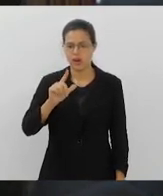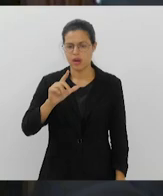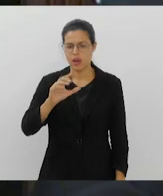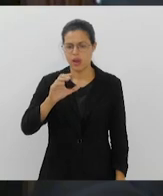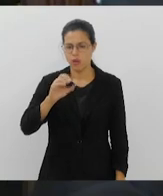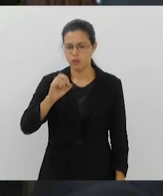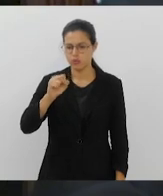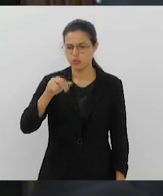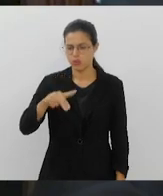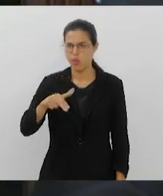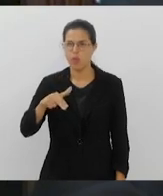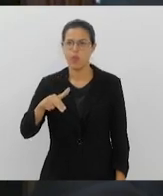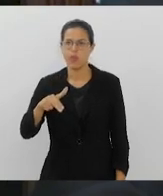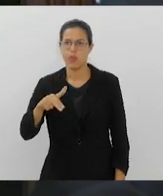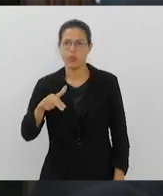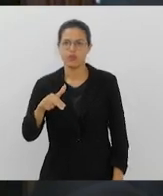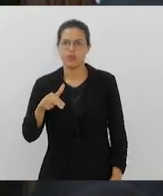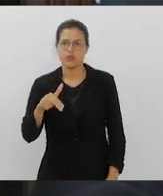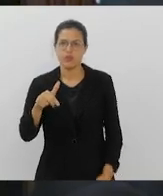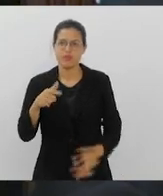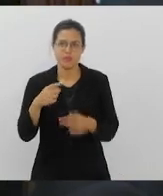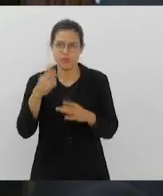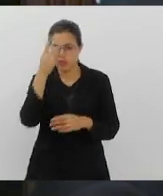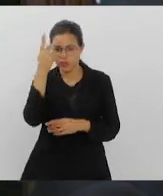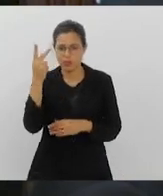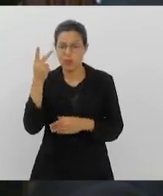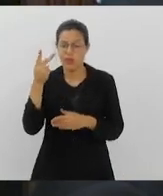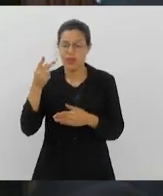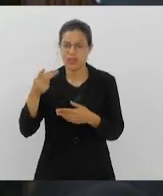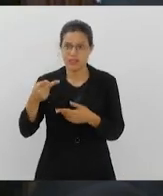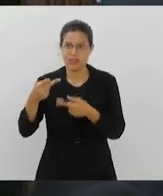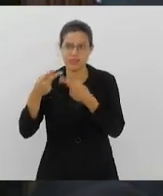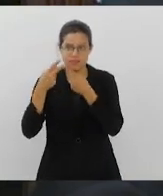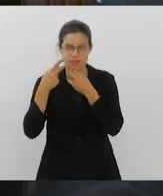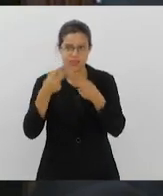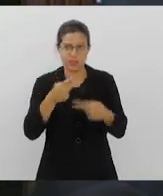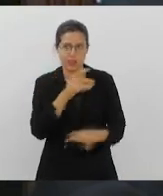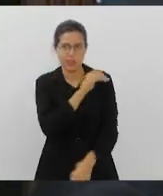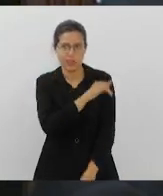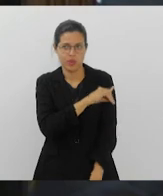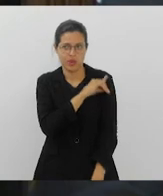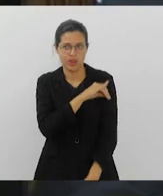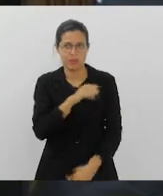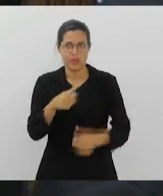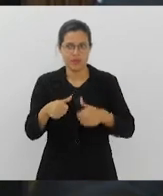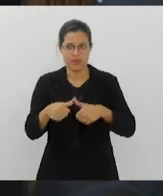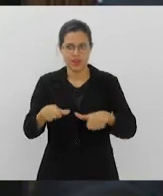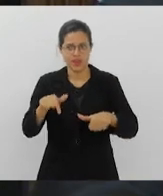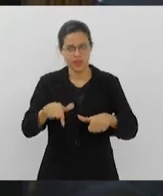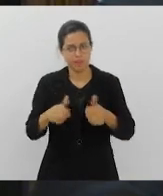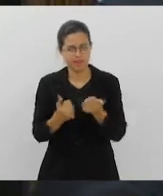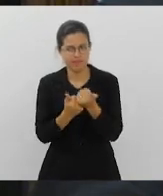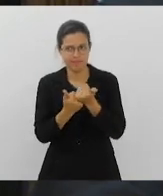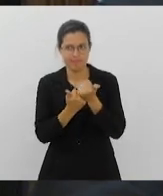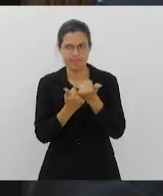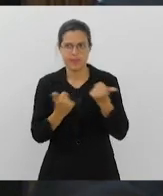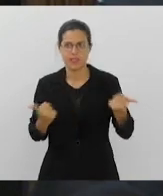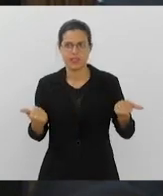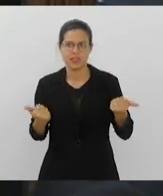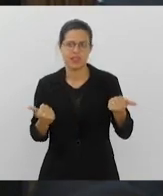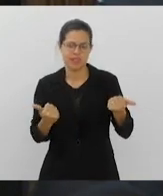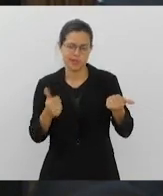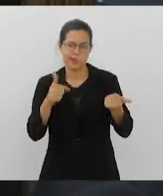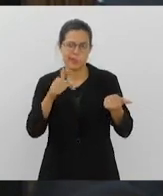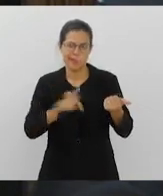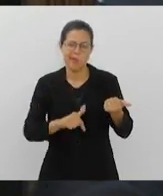aqui, que foi quem me trouxe aqui para o Rio de Janeiro direto para ficar aqui. Foi meu parceiro no Bibi, aqui no